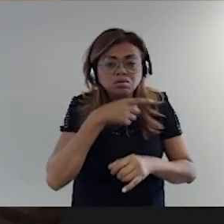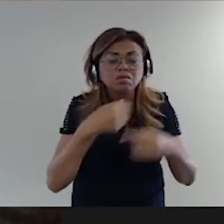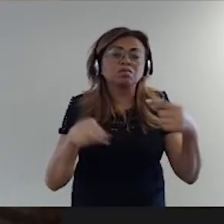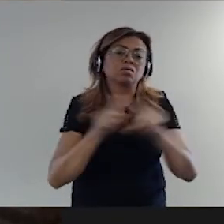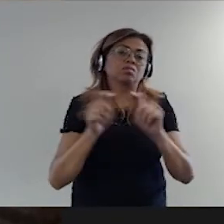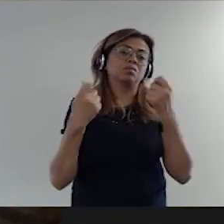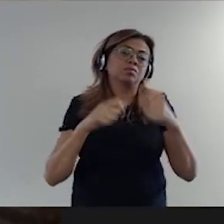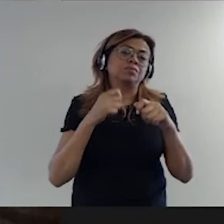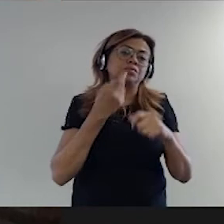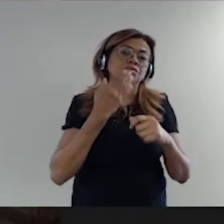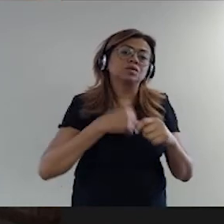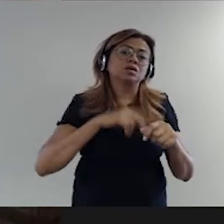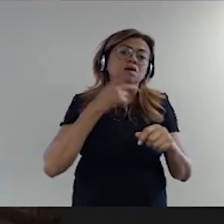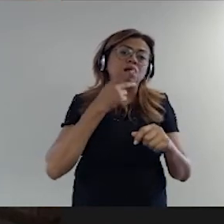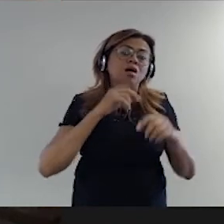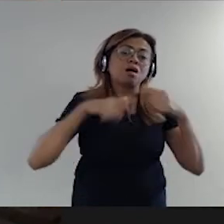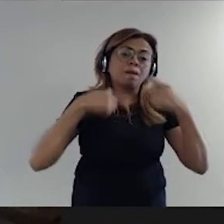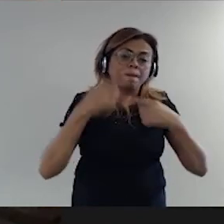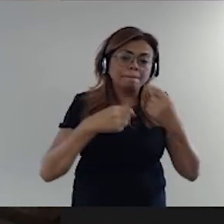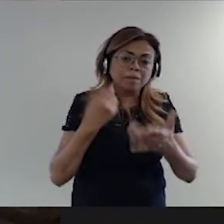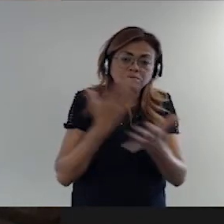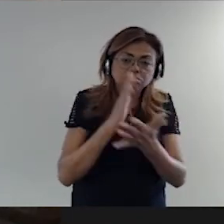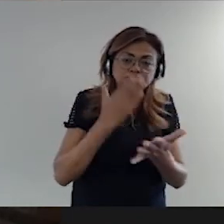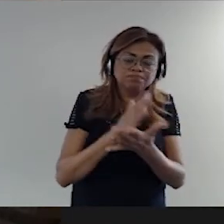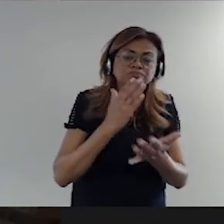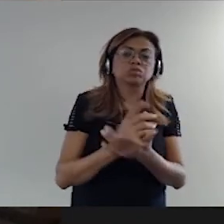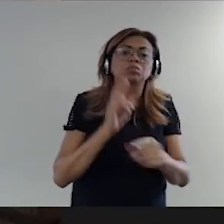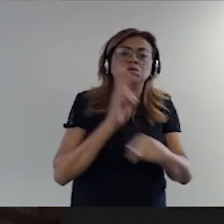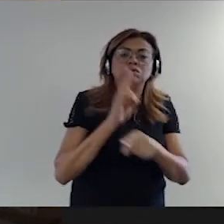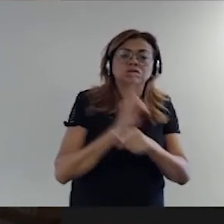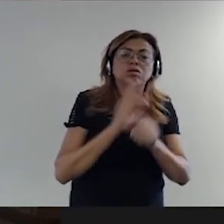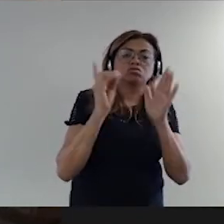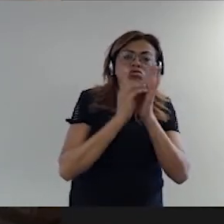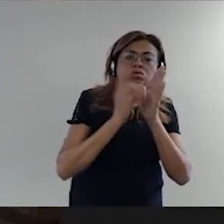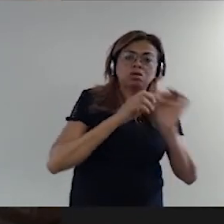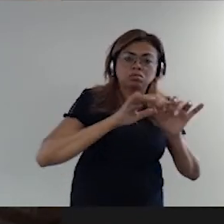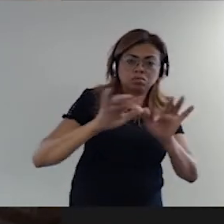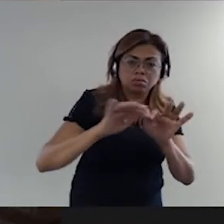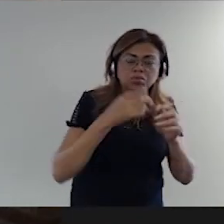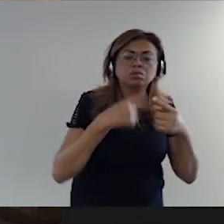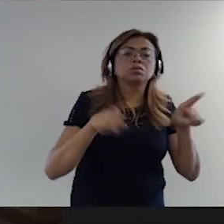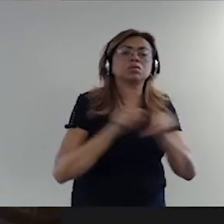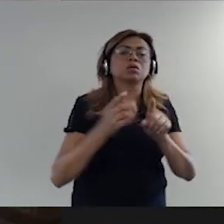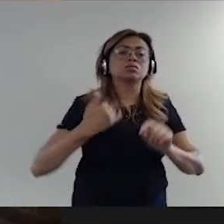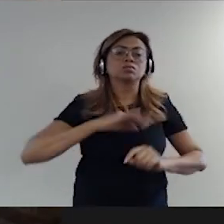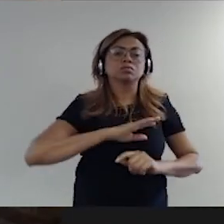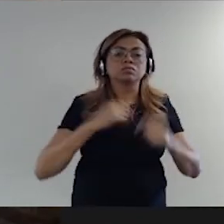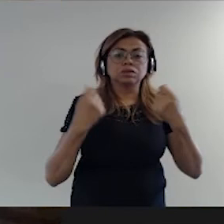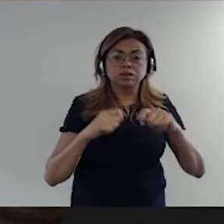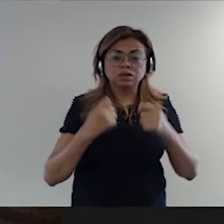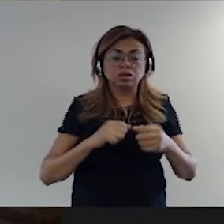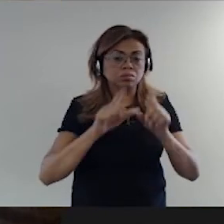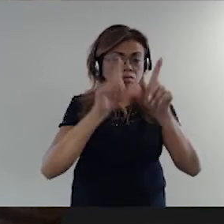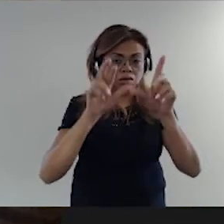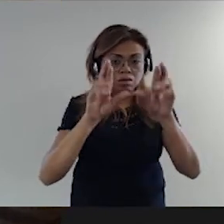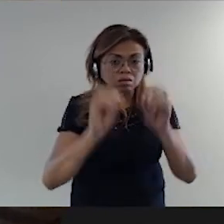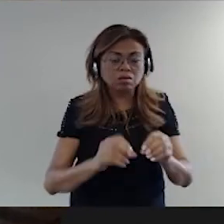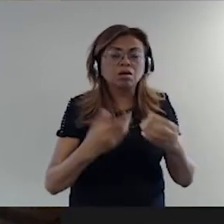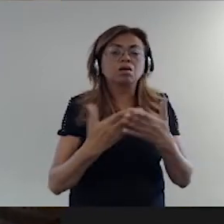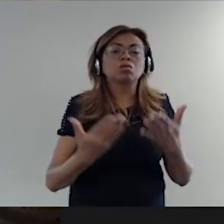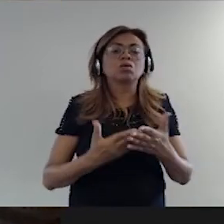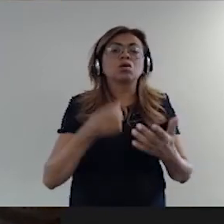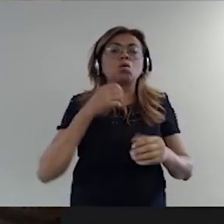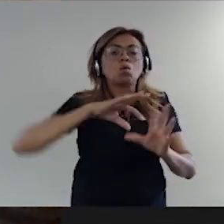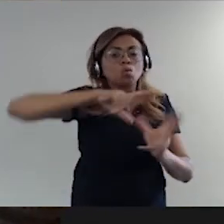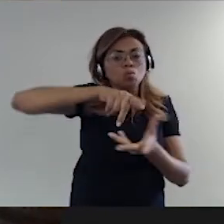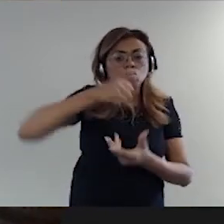internet, já aprovamos um marco regulatório de proteção de dados e, obviamente, as possibilidades que o mundo